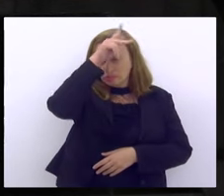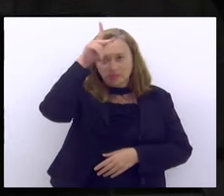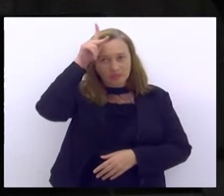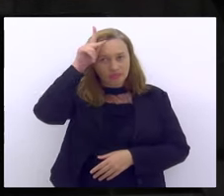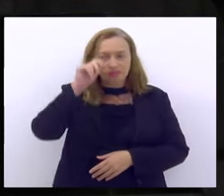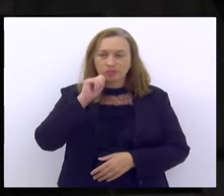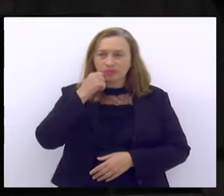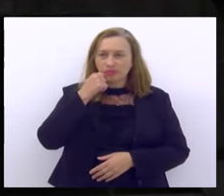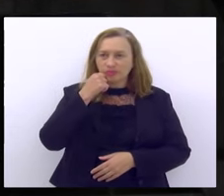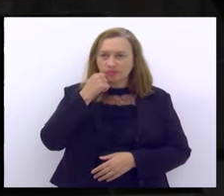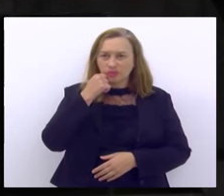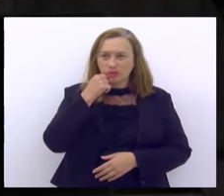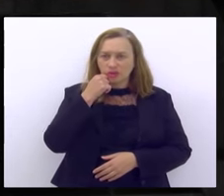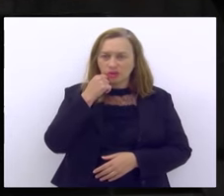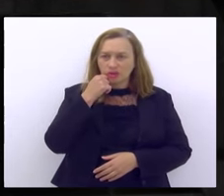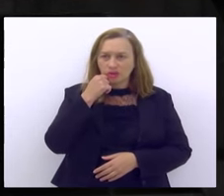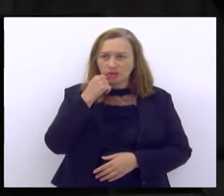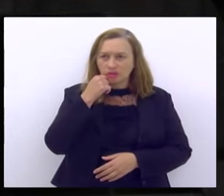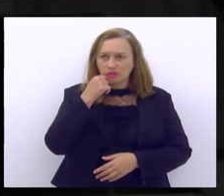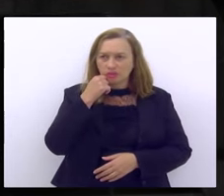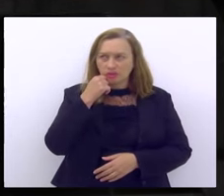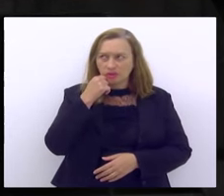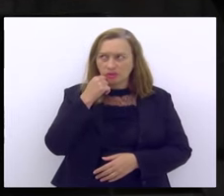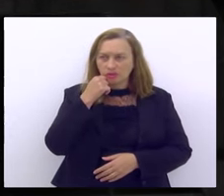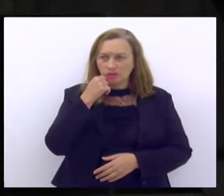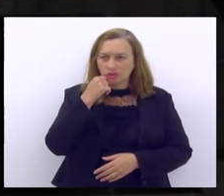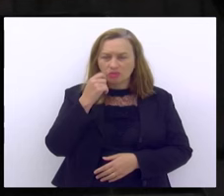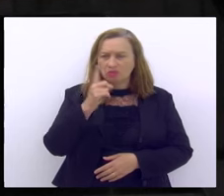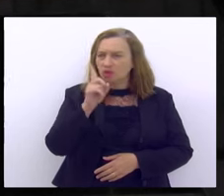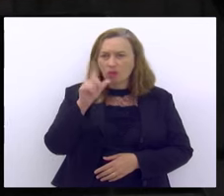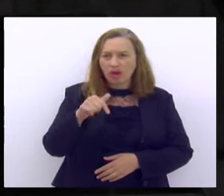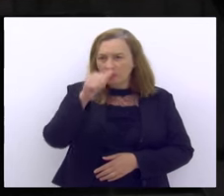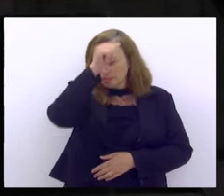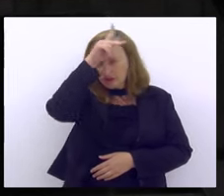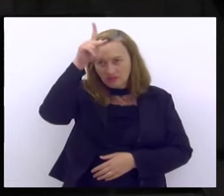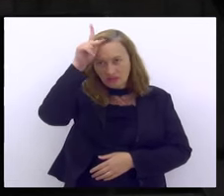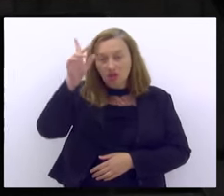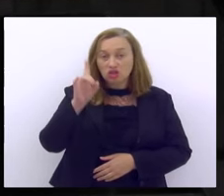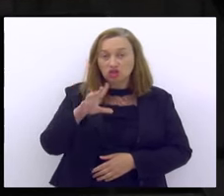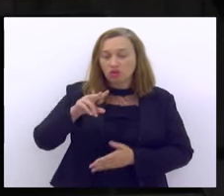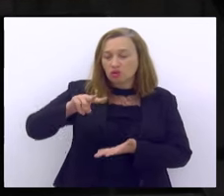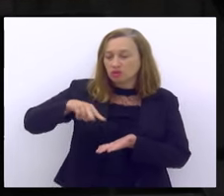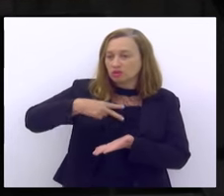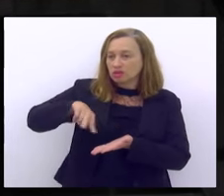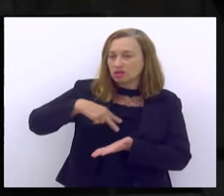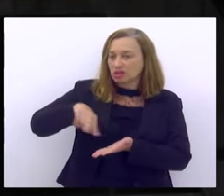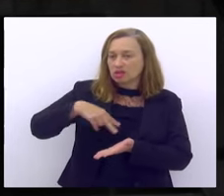O Rio não tem prefeito. O Rio tem um folião. É diferente.